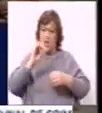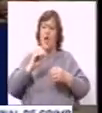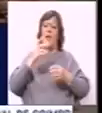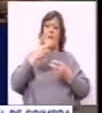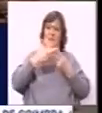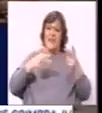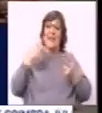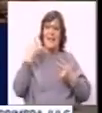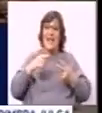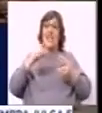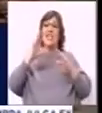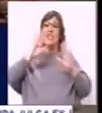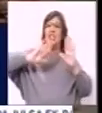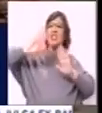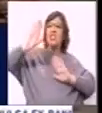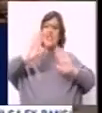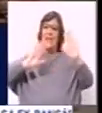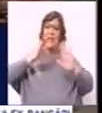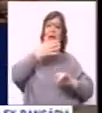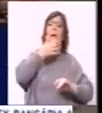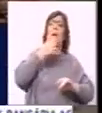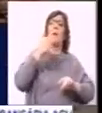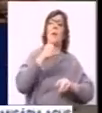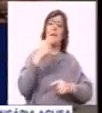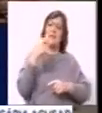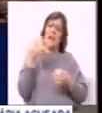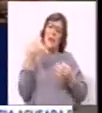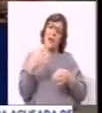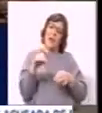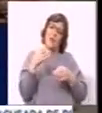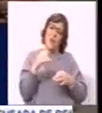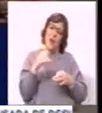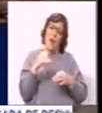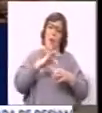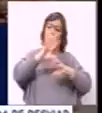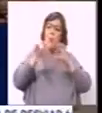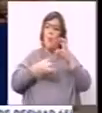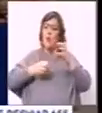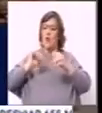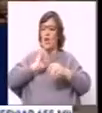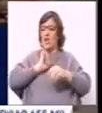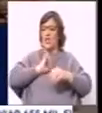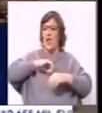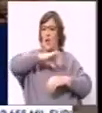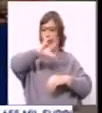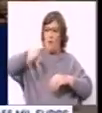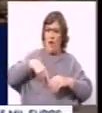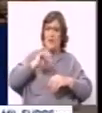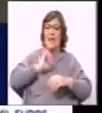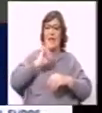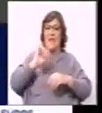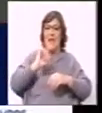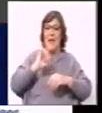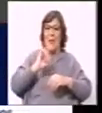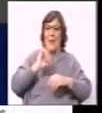partido desta pelo conceito estética da beleza que existe naturalmente no mundo à nossa volta na vida então é porque está na casa dos fiéis na